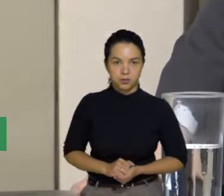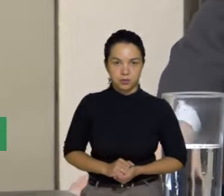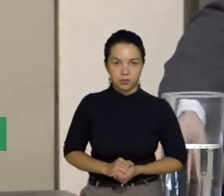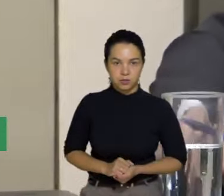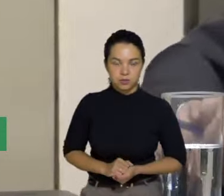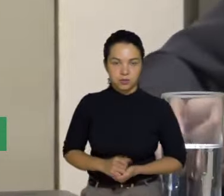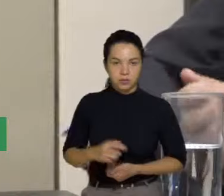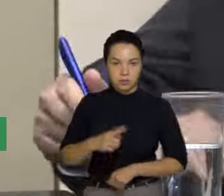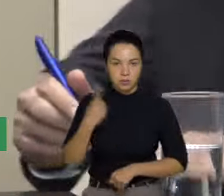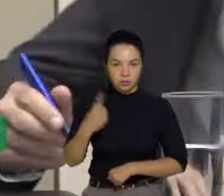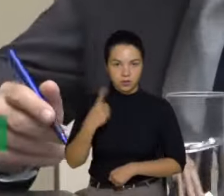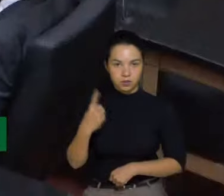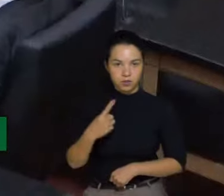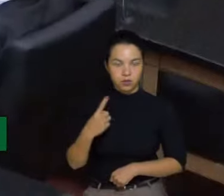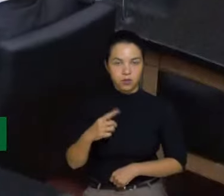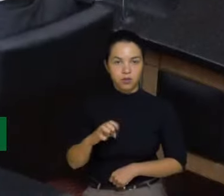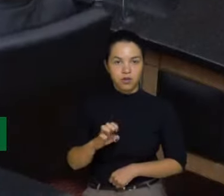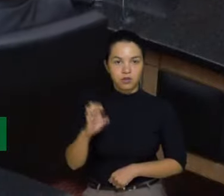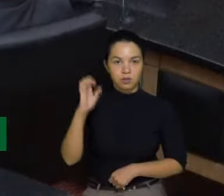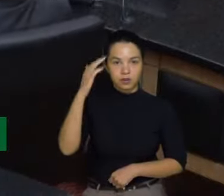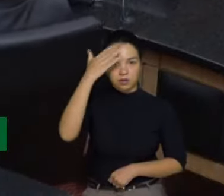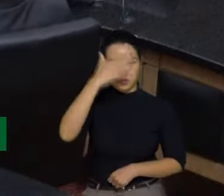deputado Emerson.